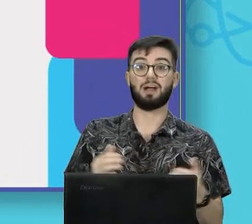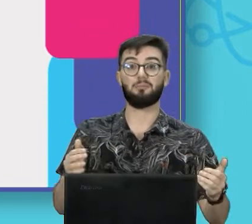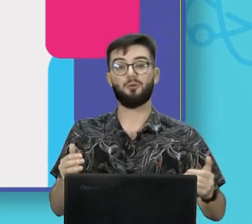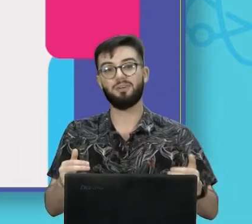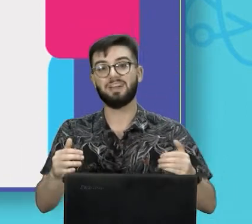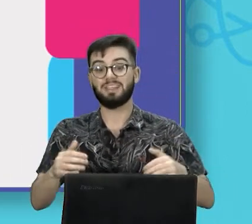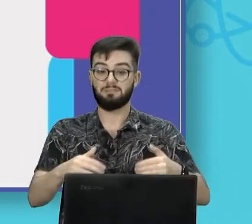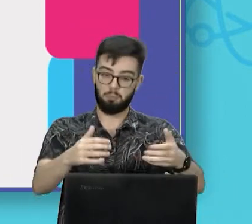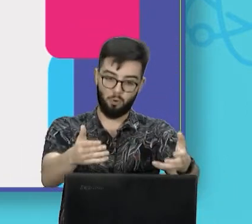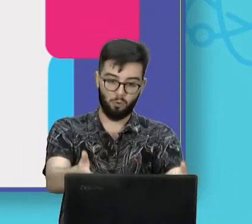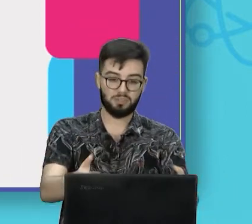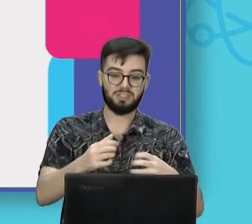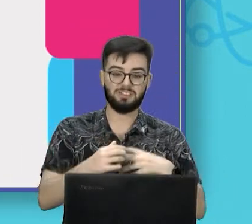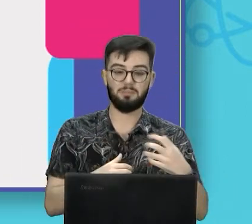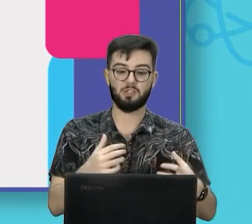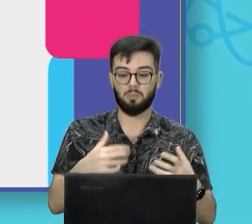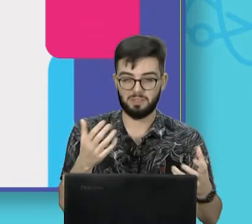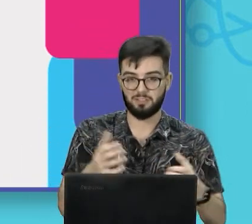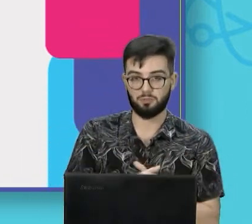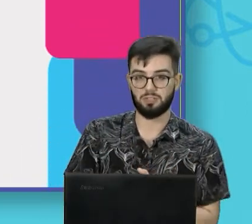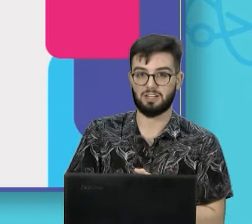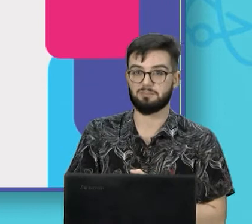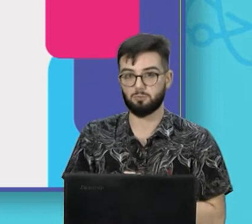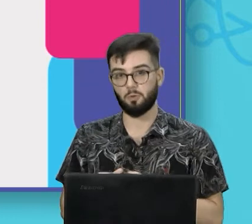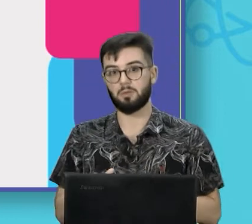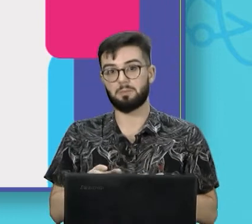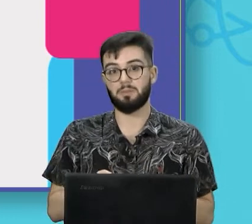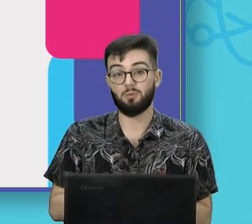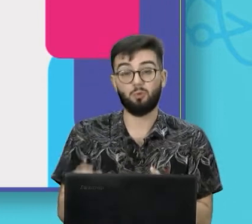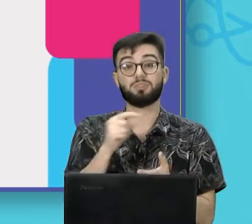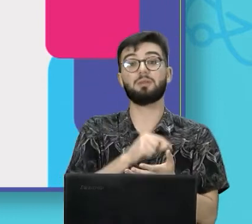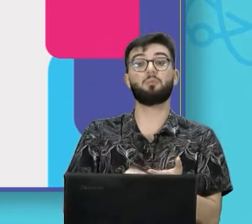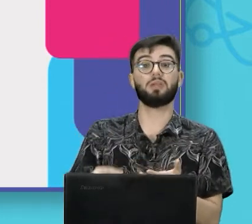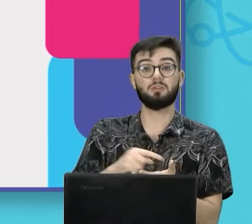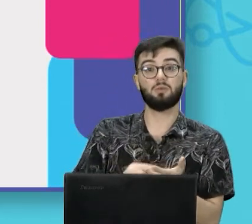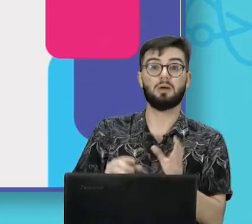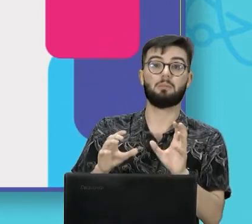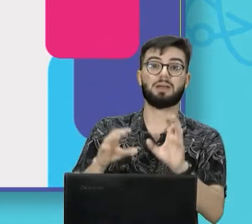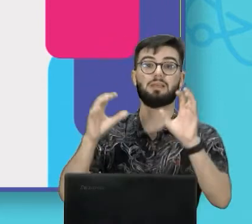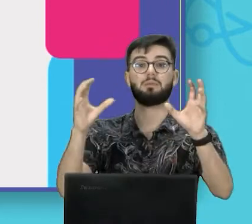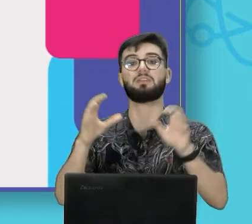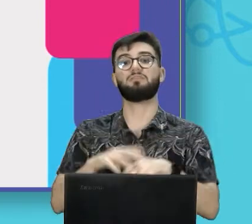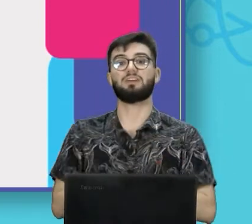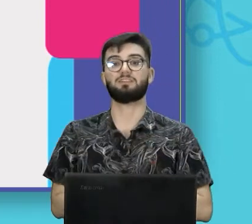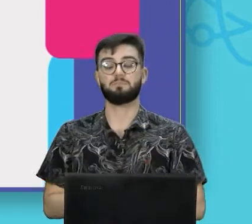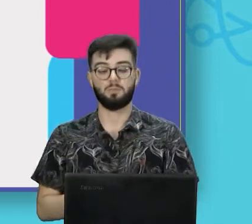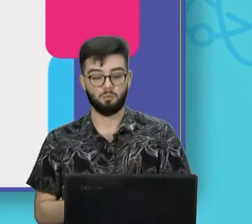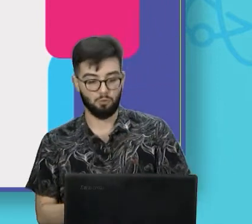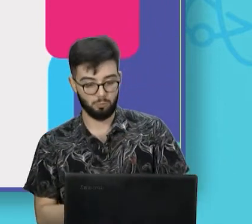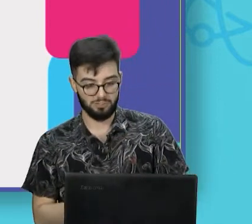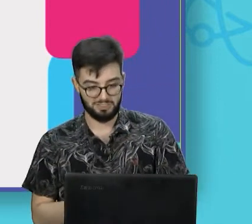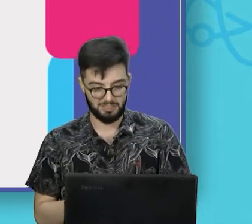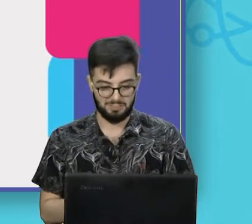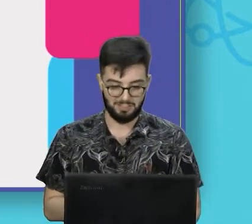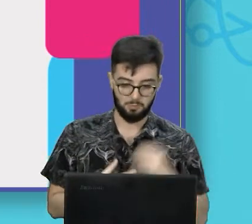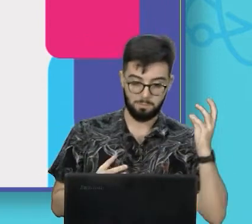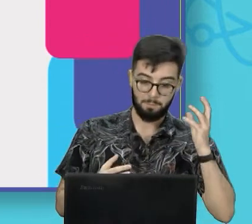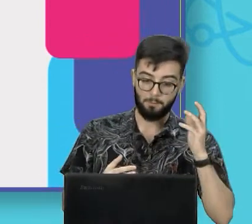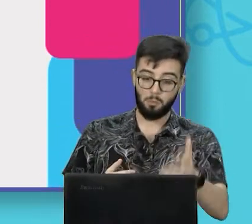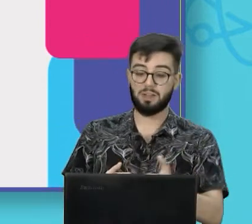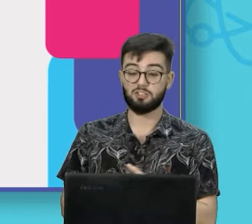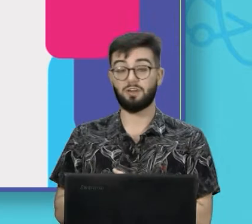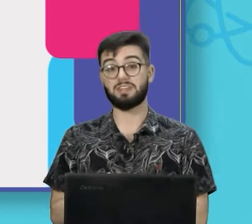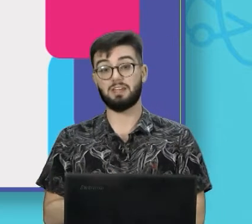Desse Imperador acabou por conta dessa manobra desse autoridade no no primeiro contribuindo para que ele mantivesse o seu poder